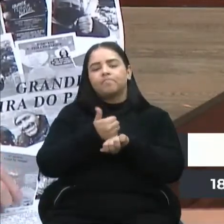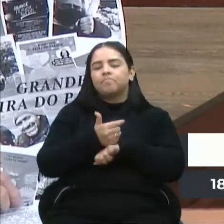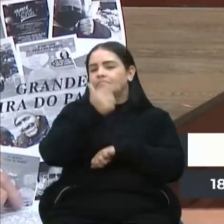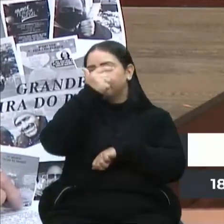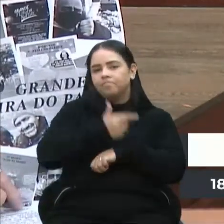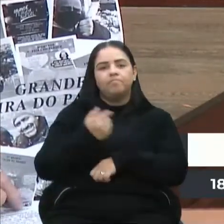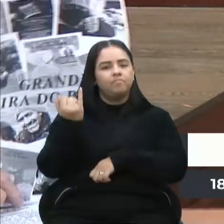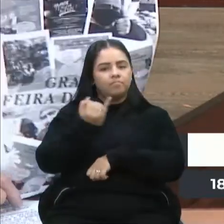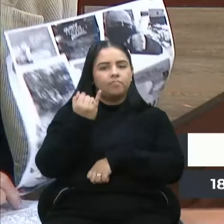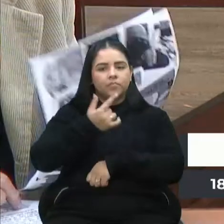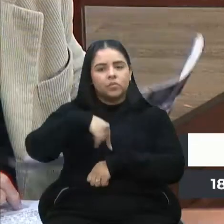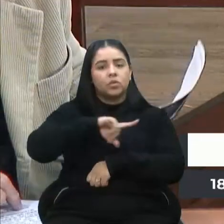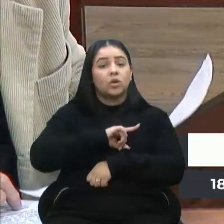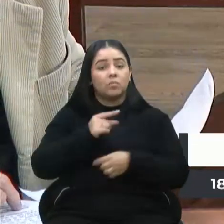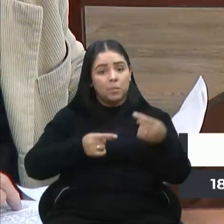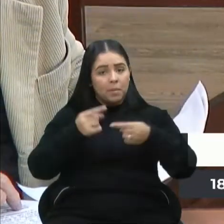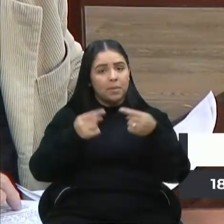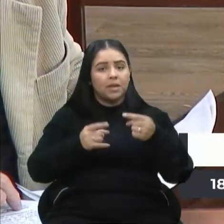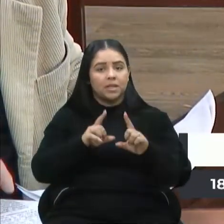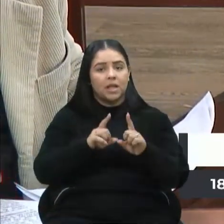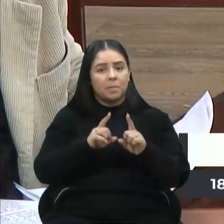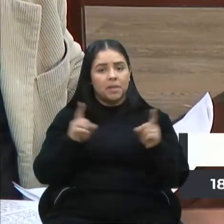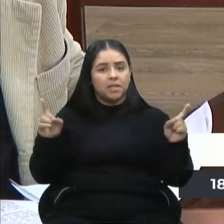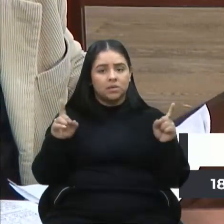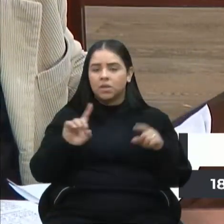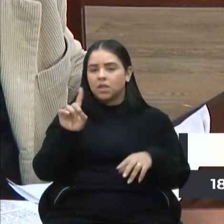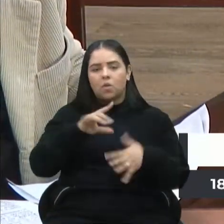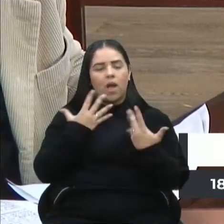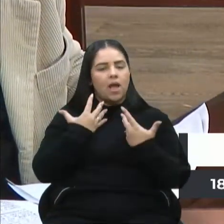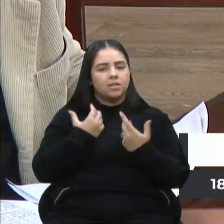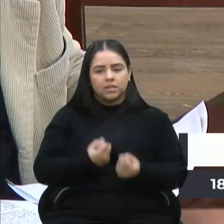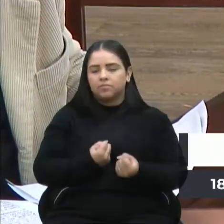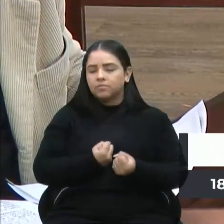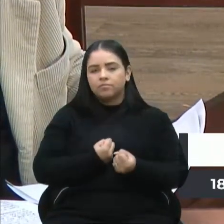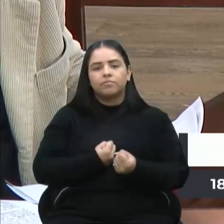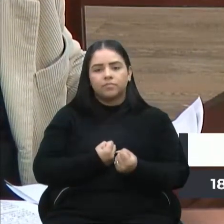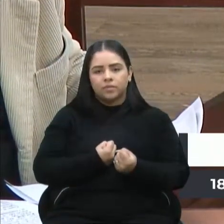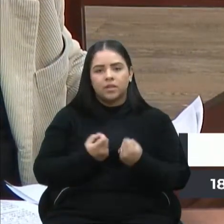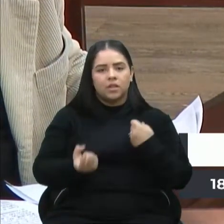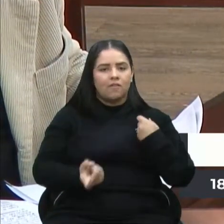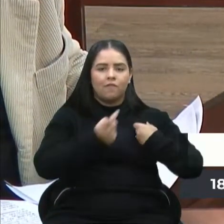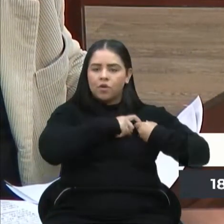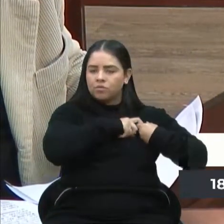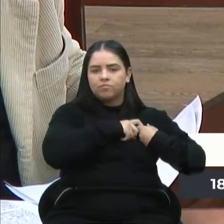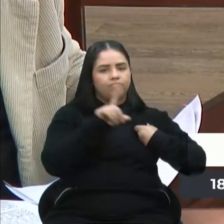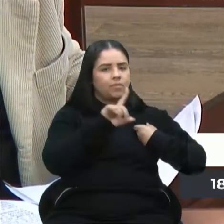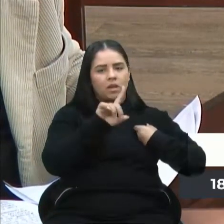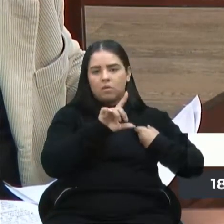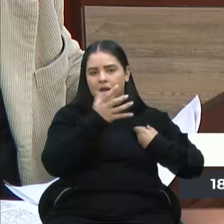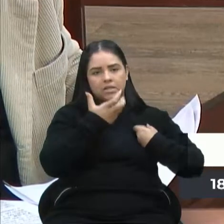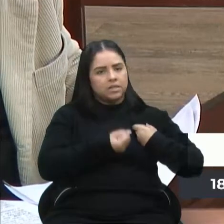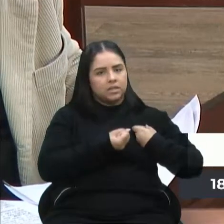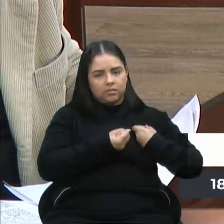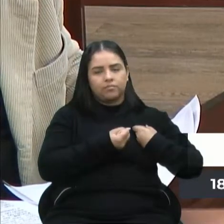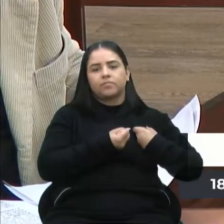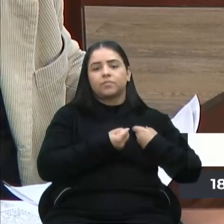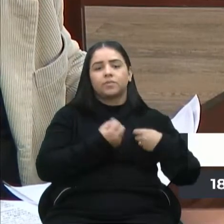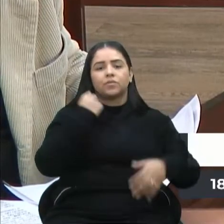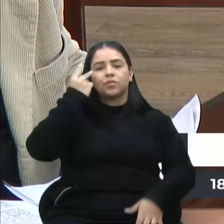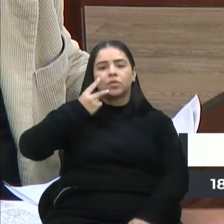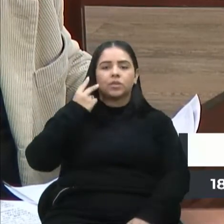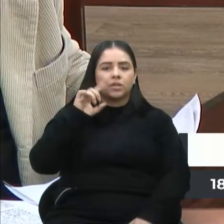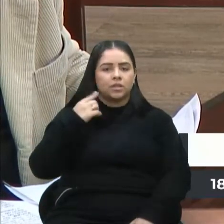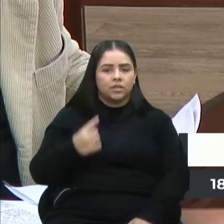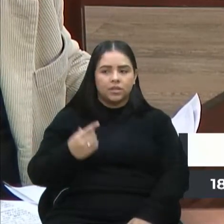que a gente discuta a ampliação e que não permita que esse retrocesso aconteça de forma alguma. A vereadora Denise,